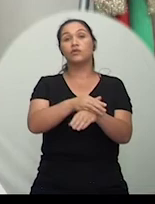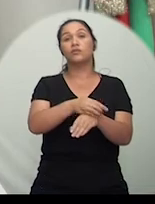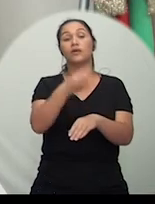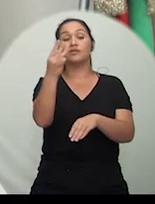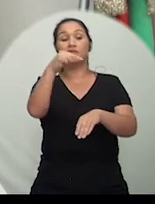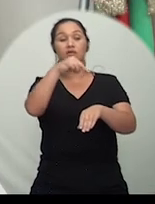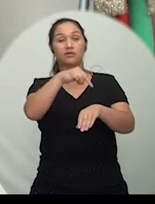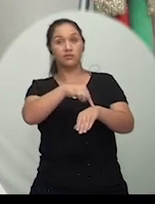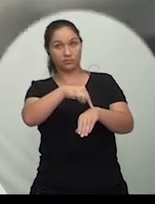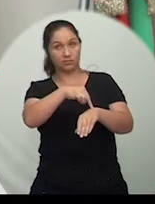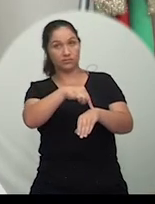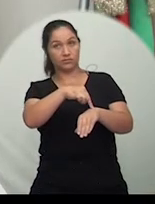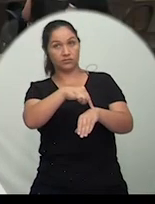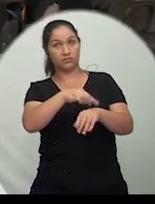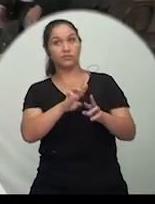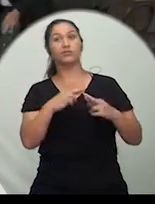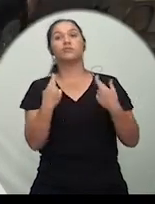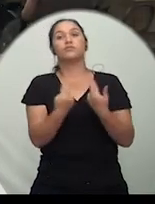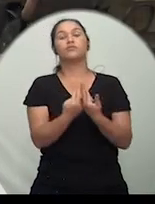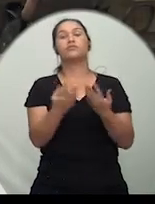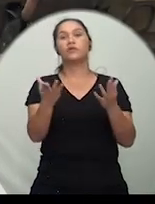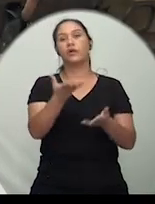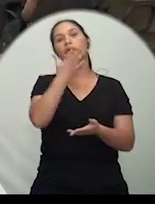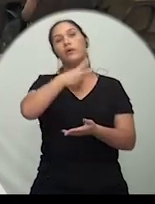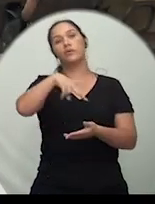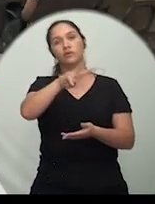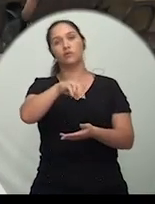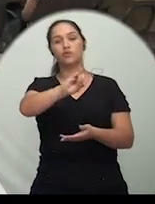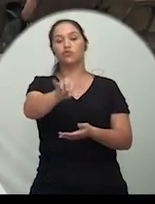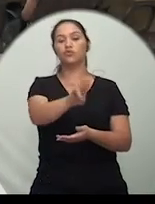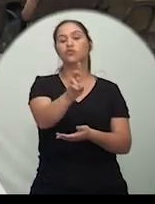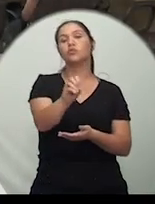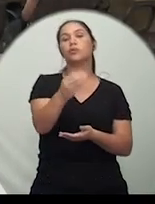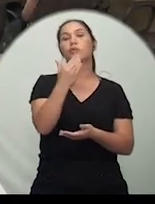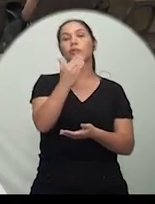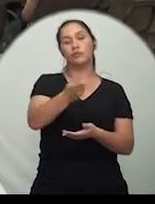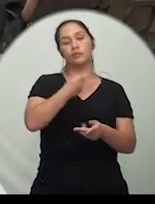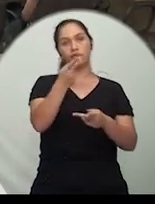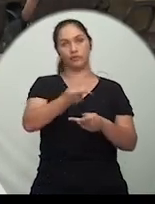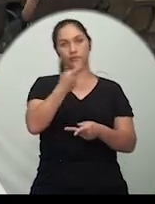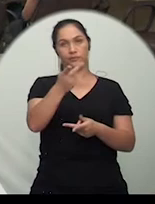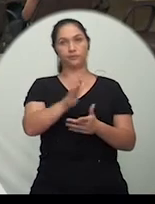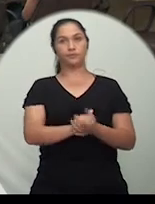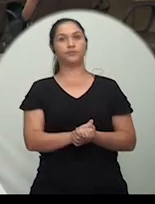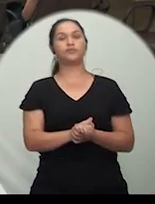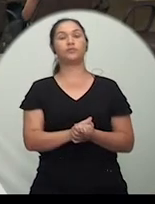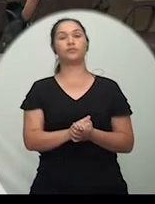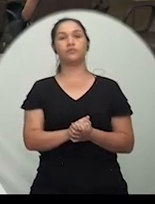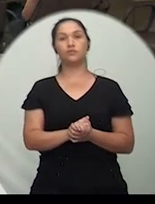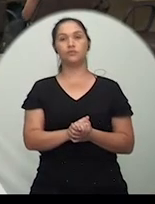local de costume. Questão de ordem cedida ao vereador Júlio Kaminski.